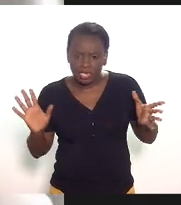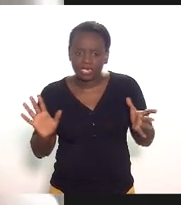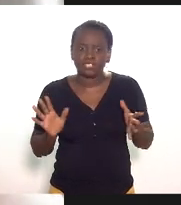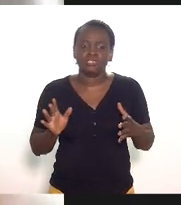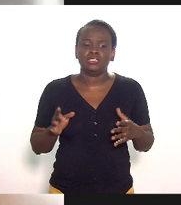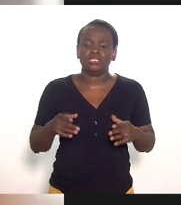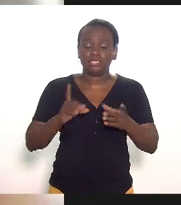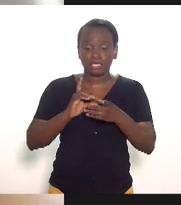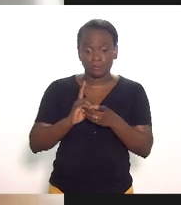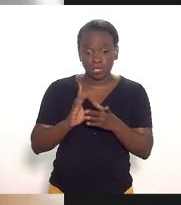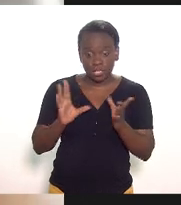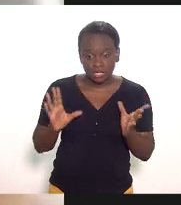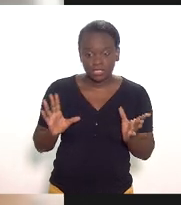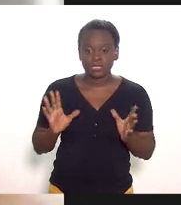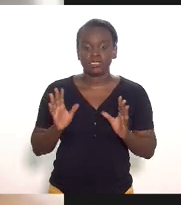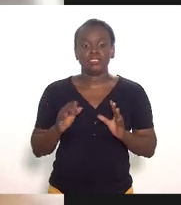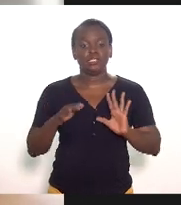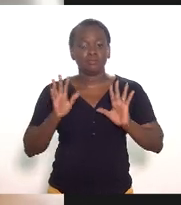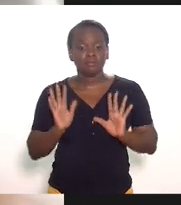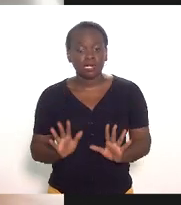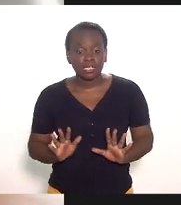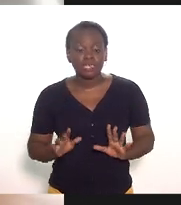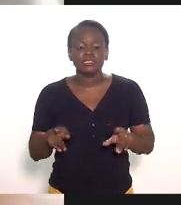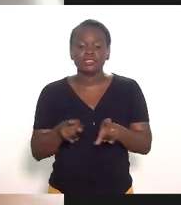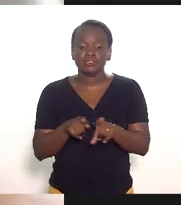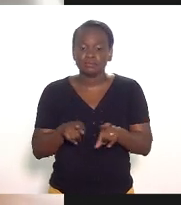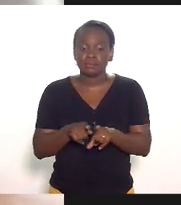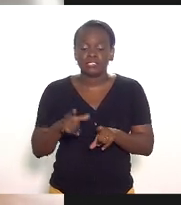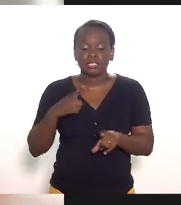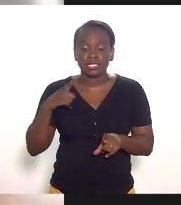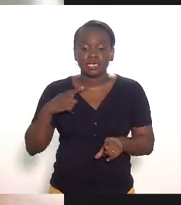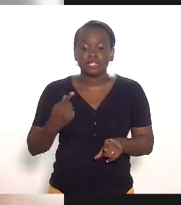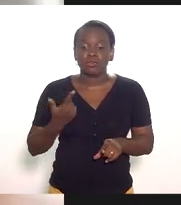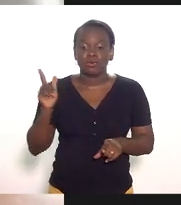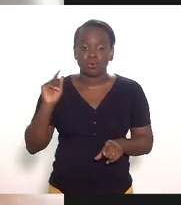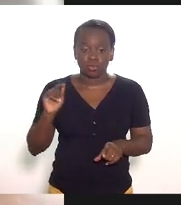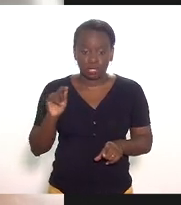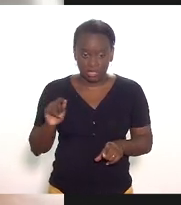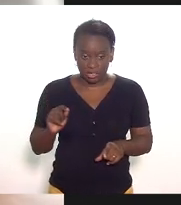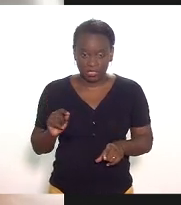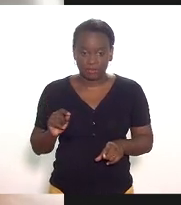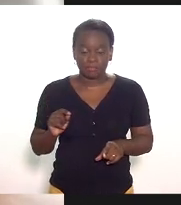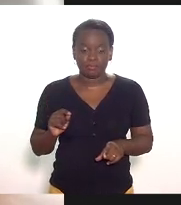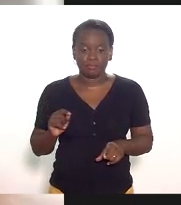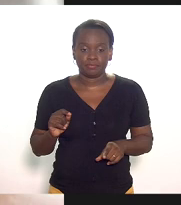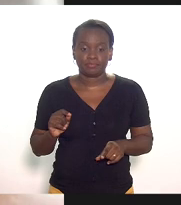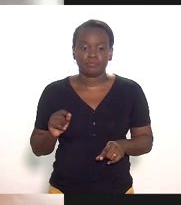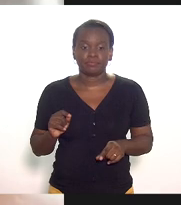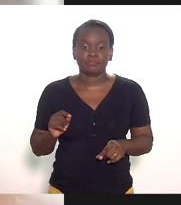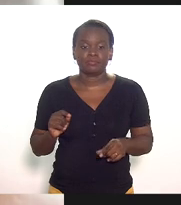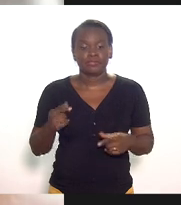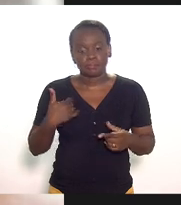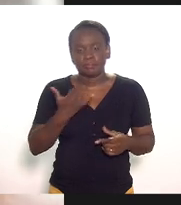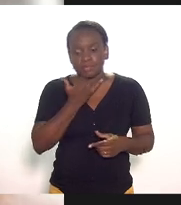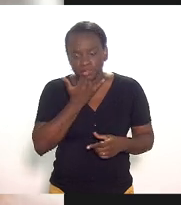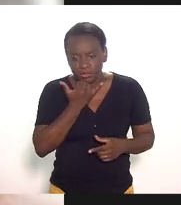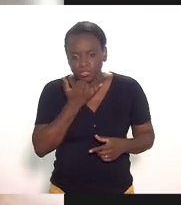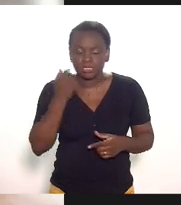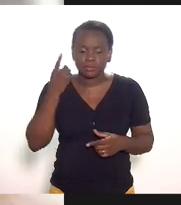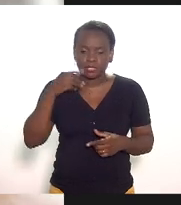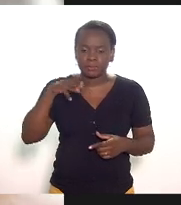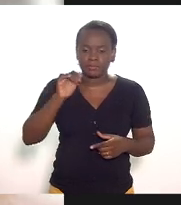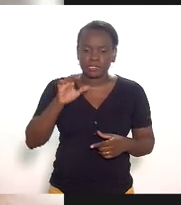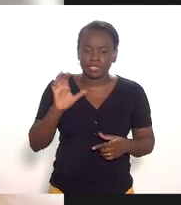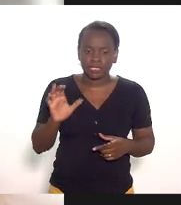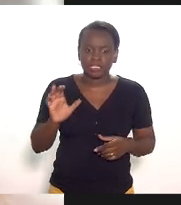da democracia, mas, salvo o melhor juízo, absolutamente, me perdoe, deputado Carlos Mink,